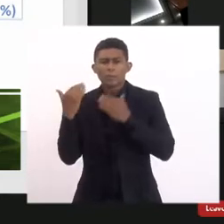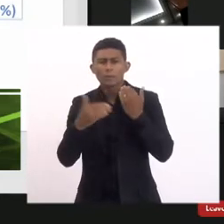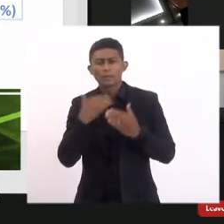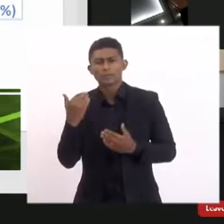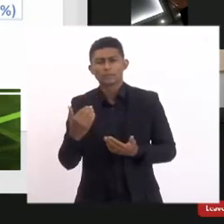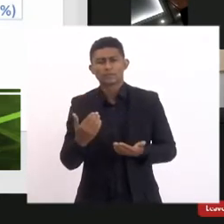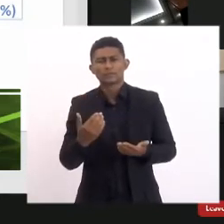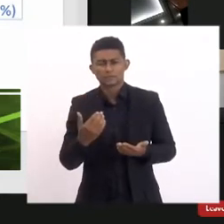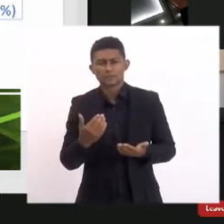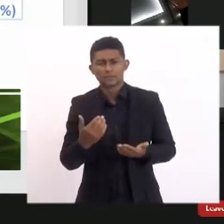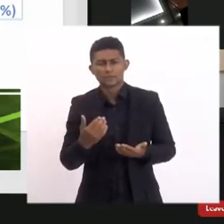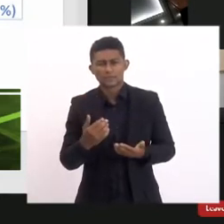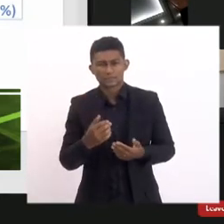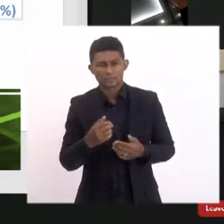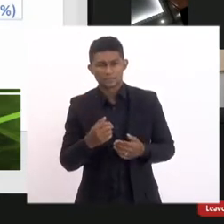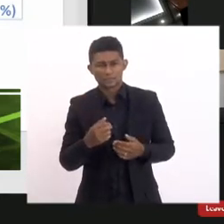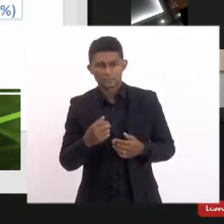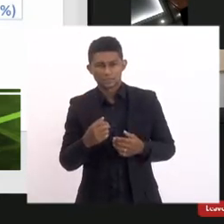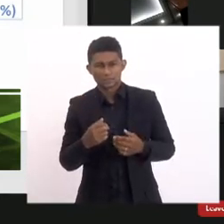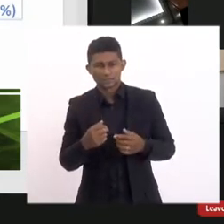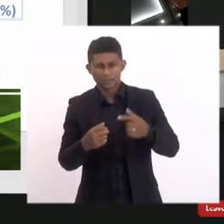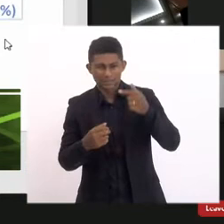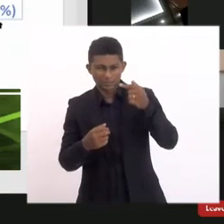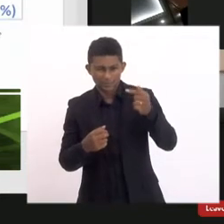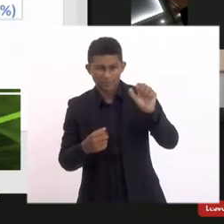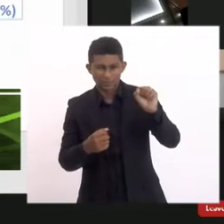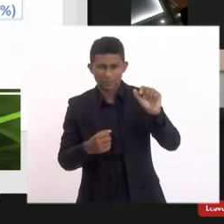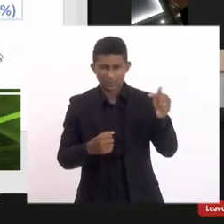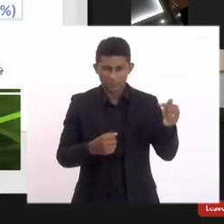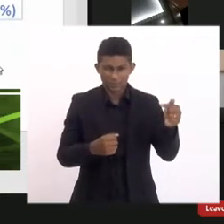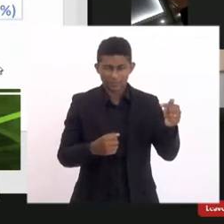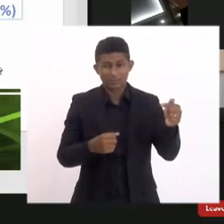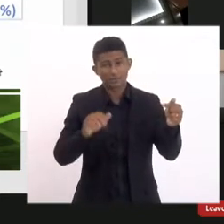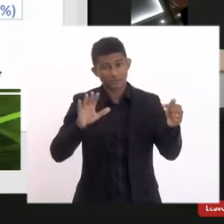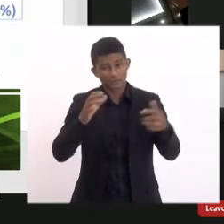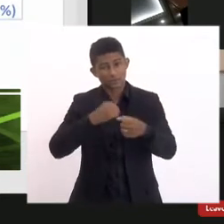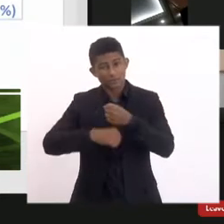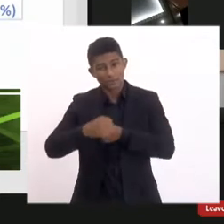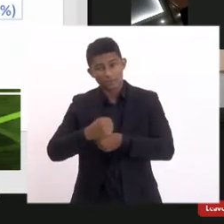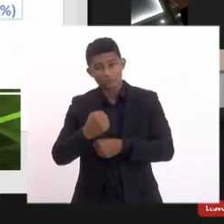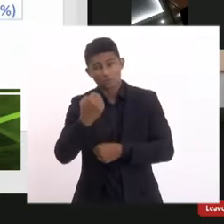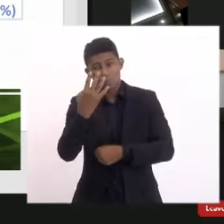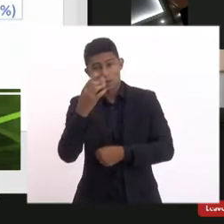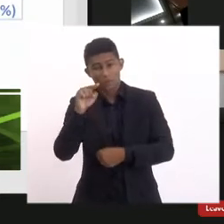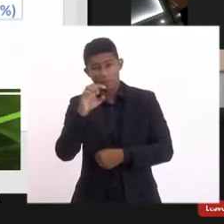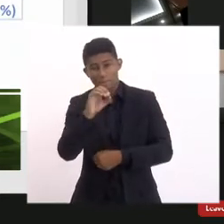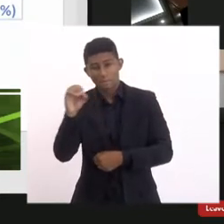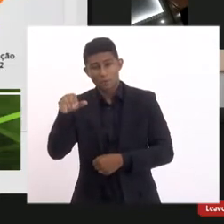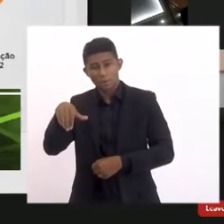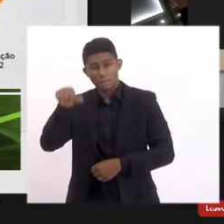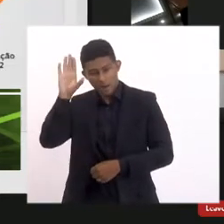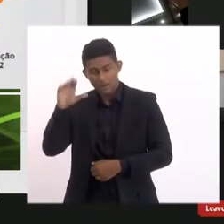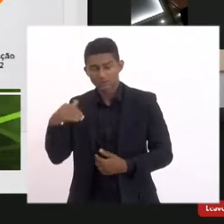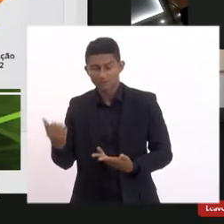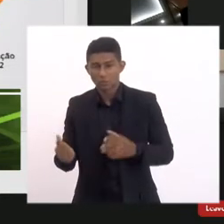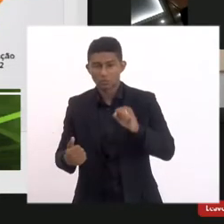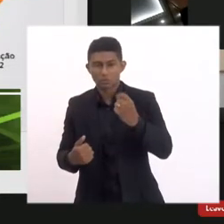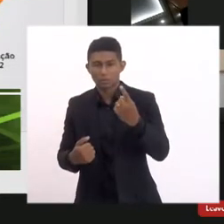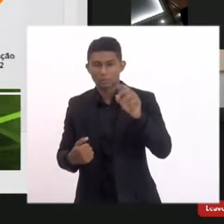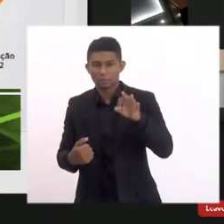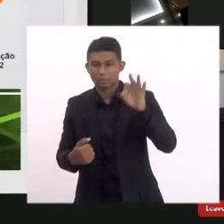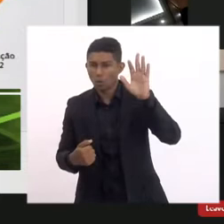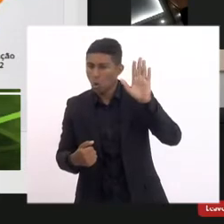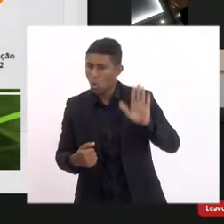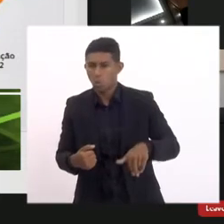em relação aí, comparando a 4.146 no mesmo período, uma queda de 81%, mostrando que